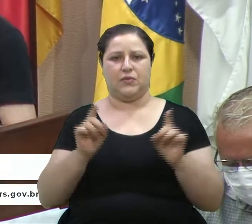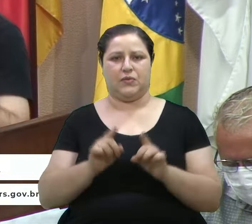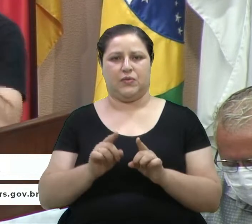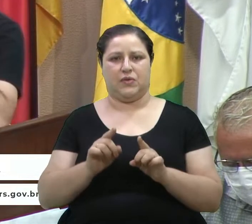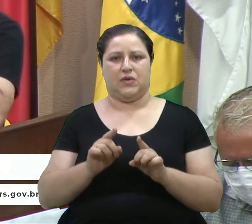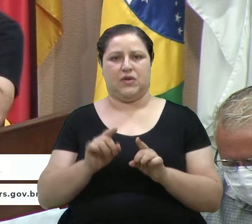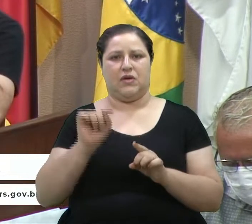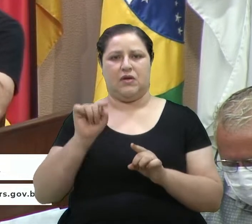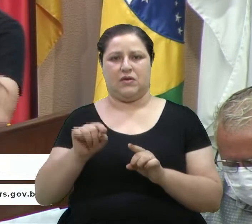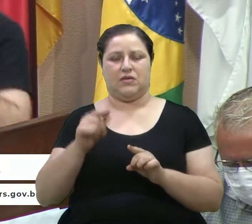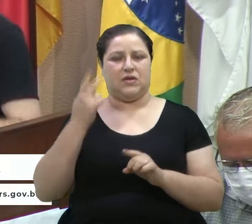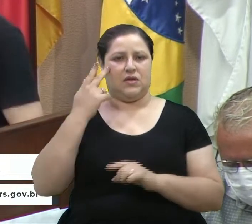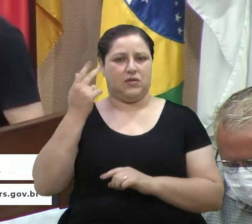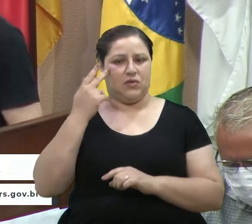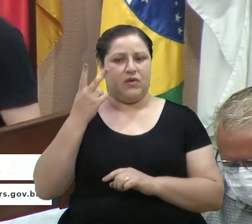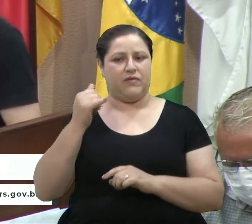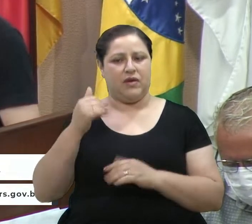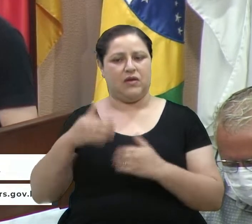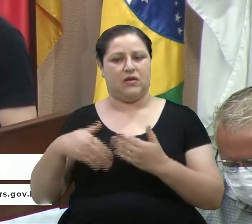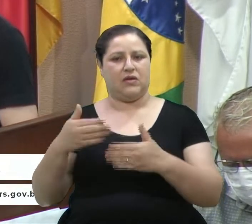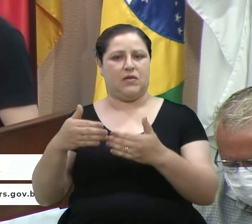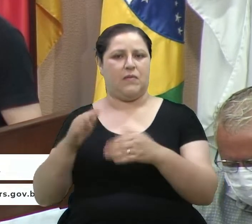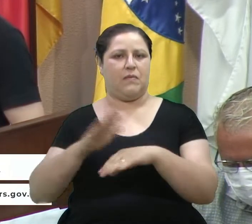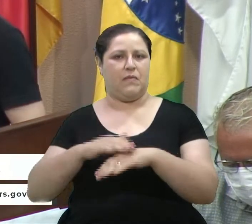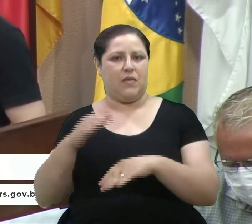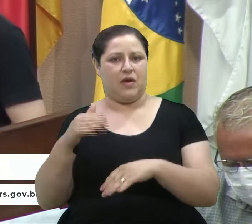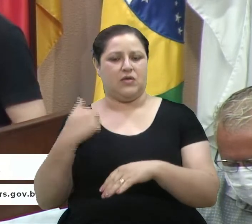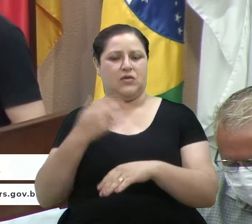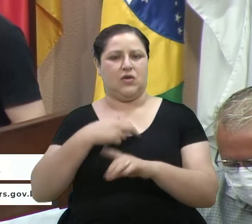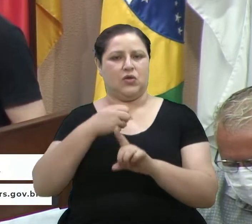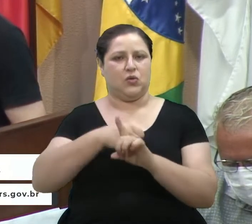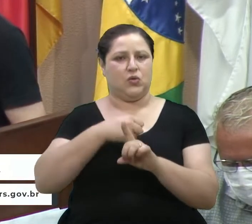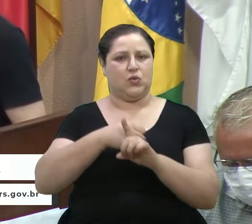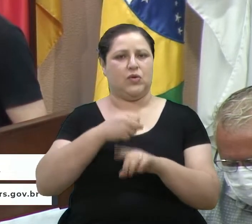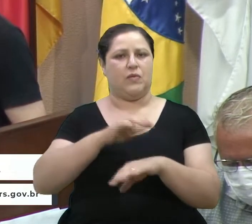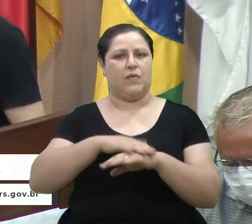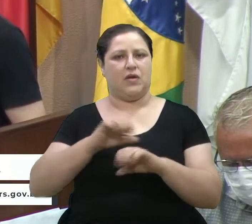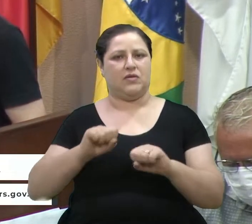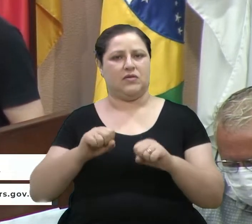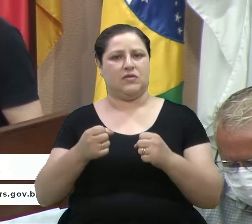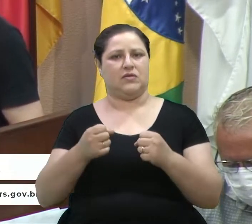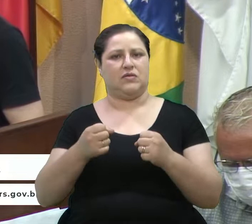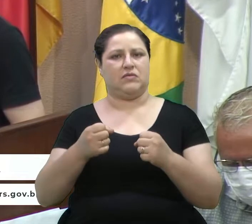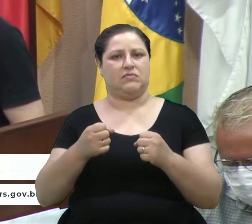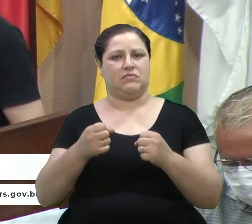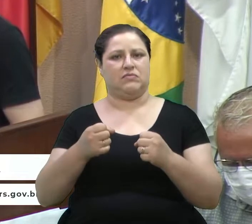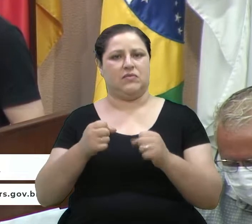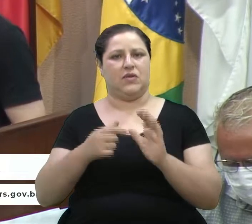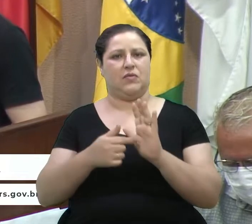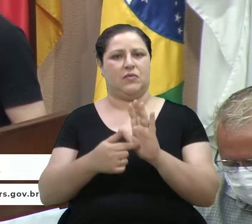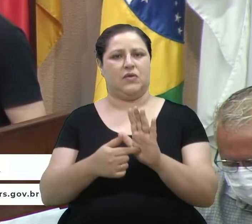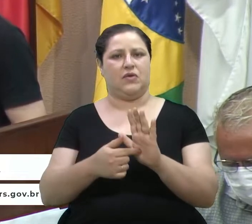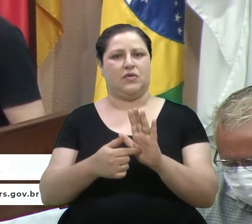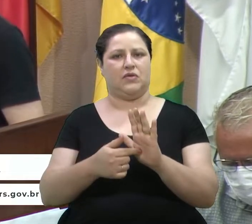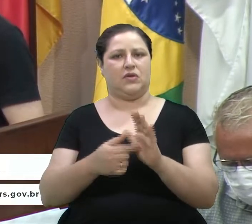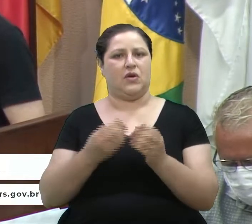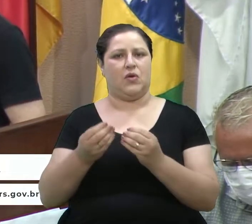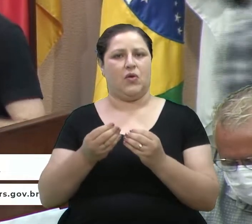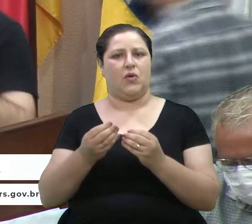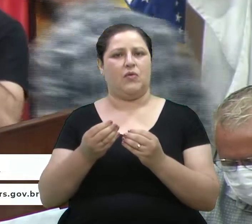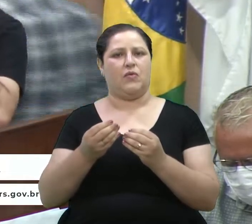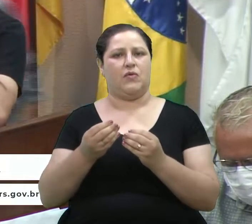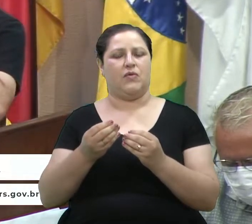é o natural, vai acontecer cada vez mais, e a gente vai lutar cada vez mais com garra, com empenho, para mostrar como eles fazem,